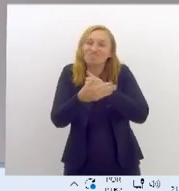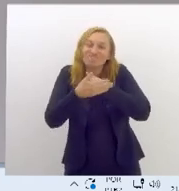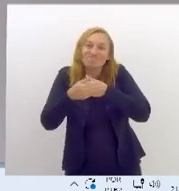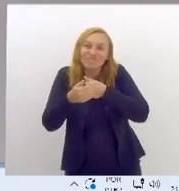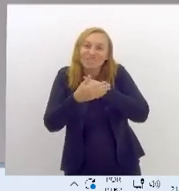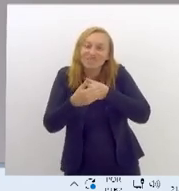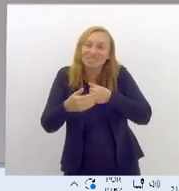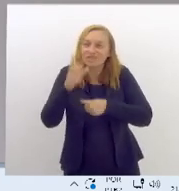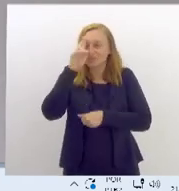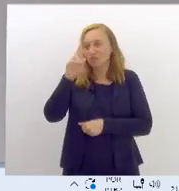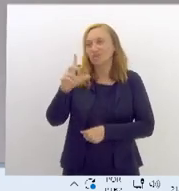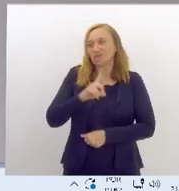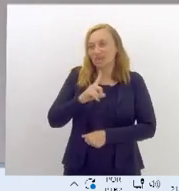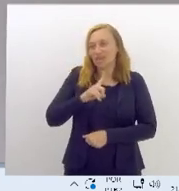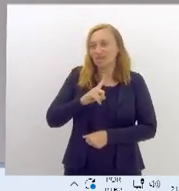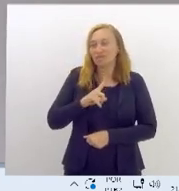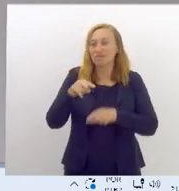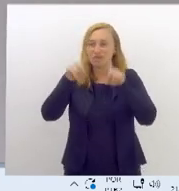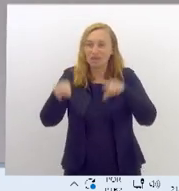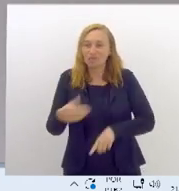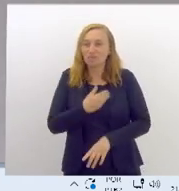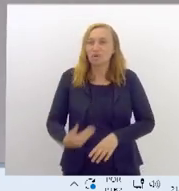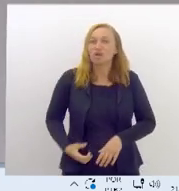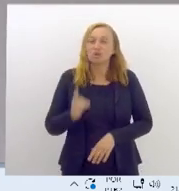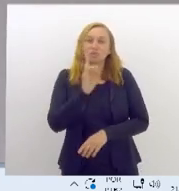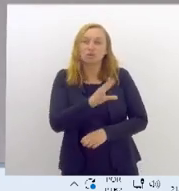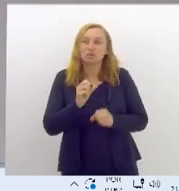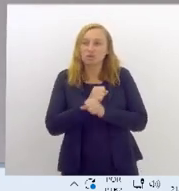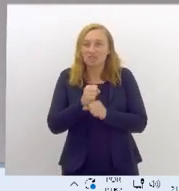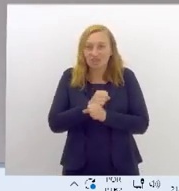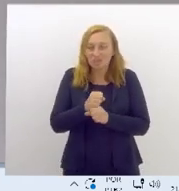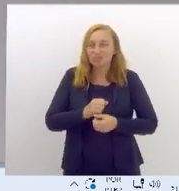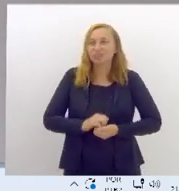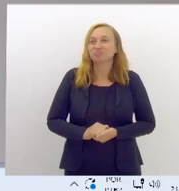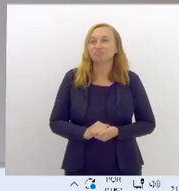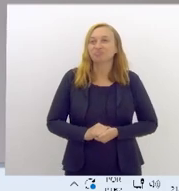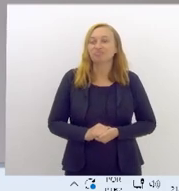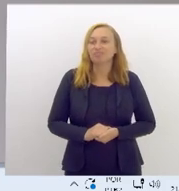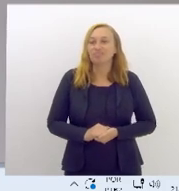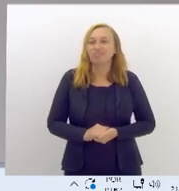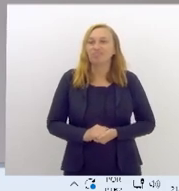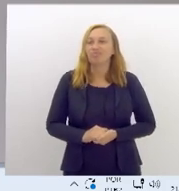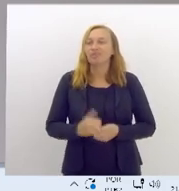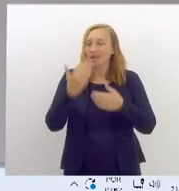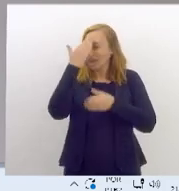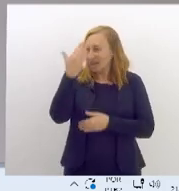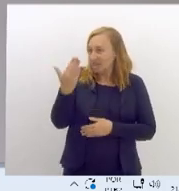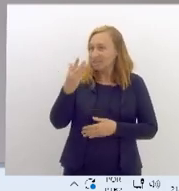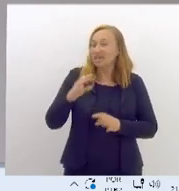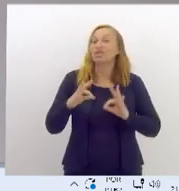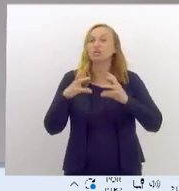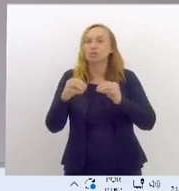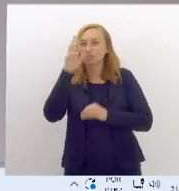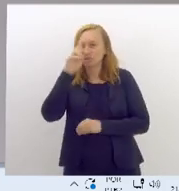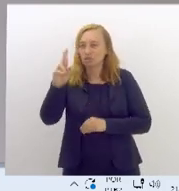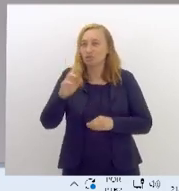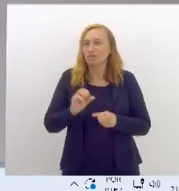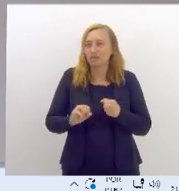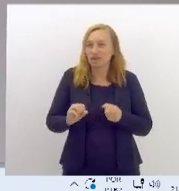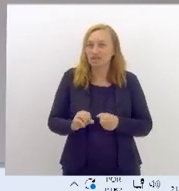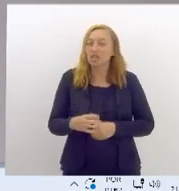que o senhor teve com o servidor nesses últimos anos somos gratos a tudo que o senhor fez